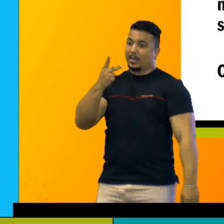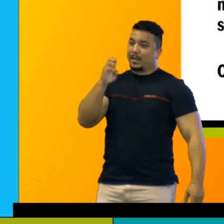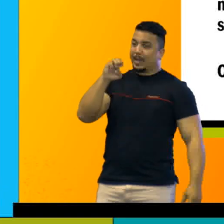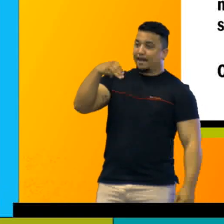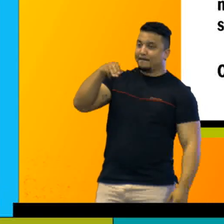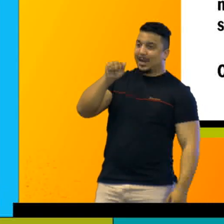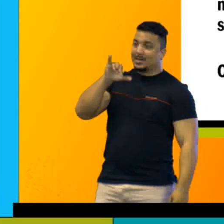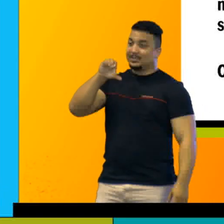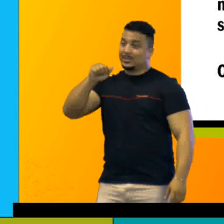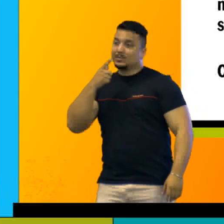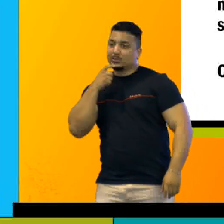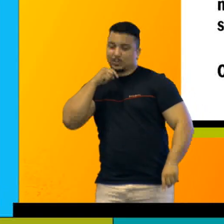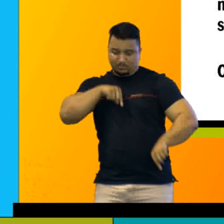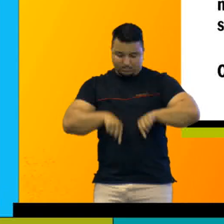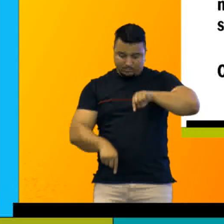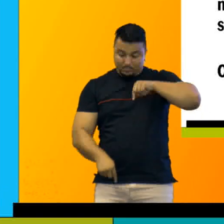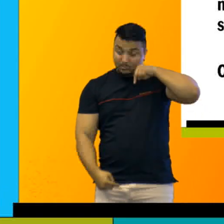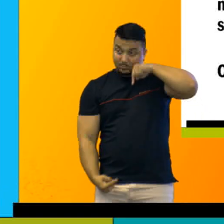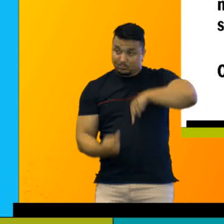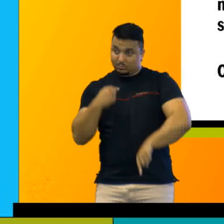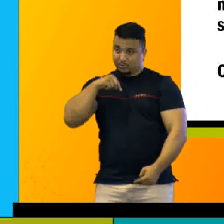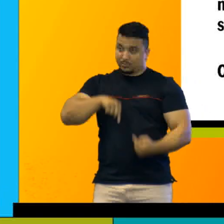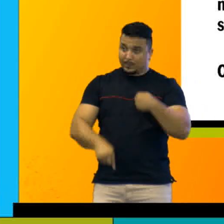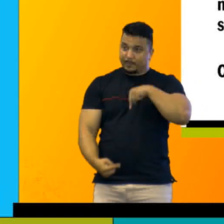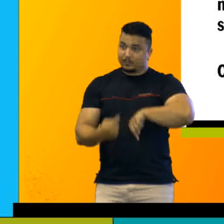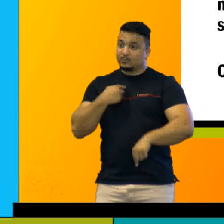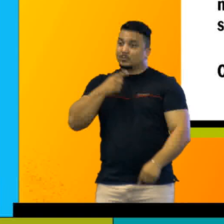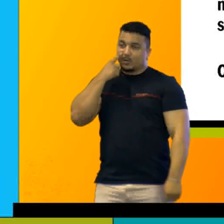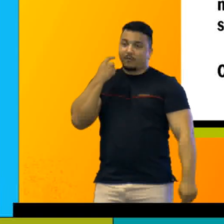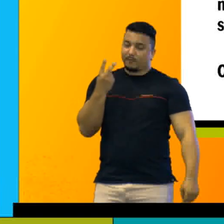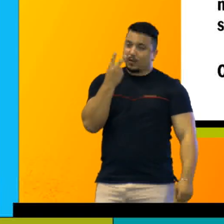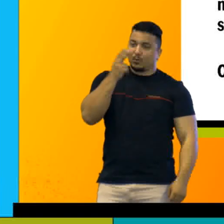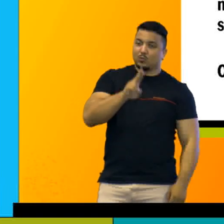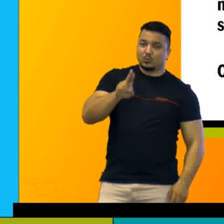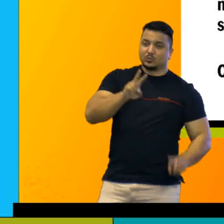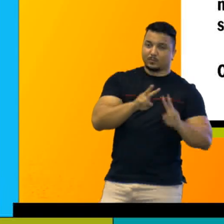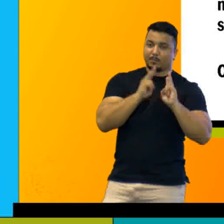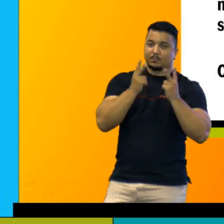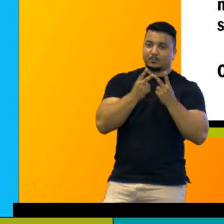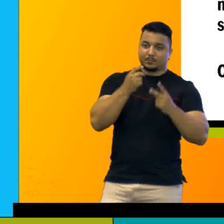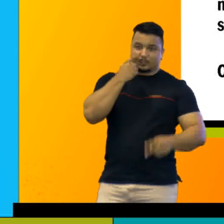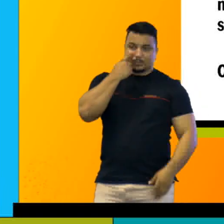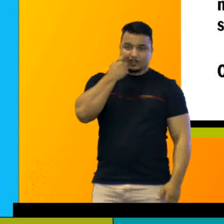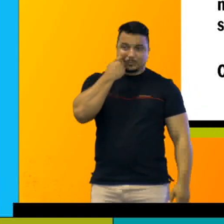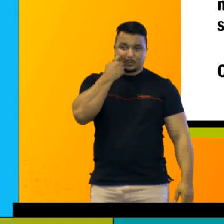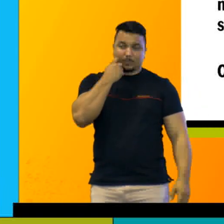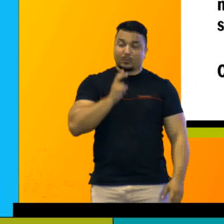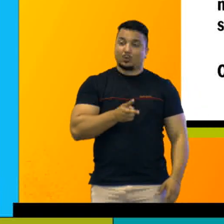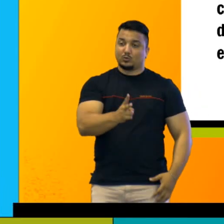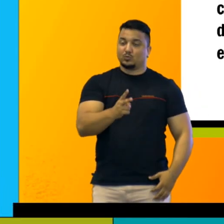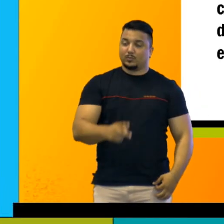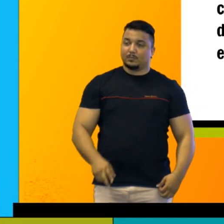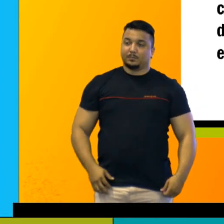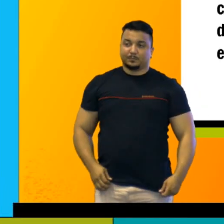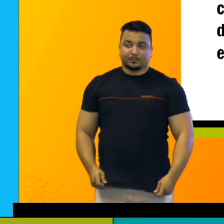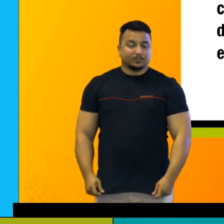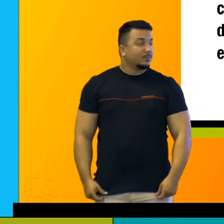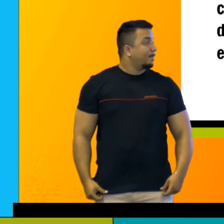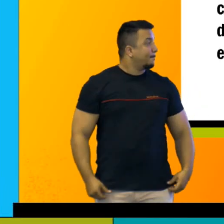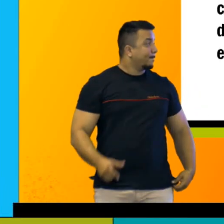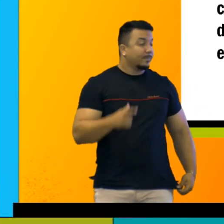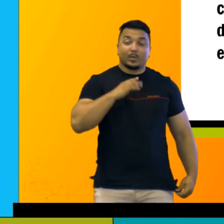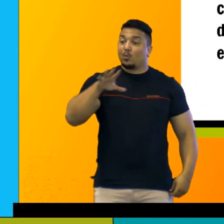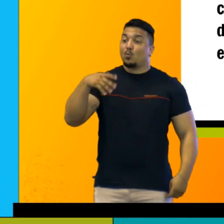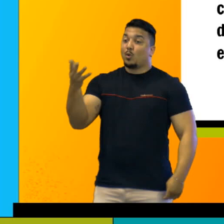tá? Ele não falou nada, então vou usar esse valor mesmo em ml. Aí vamos lá. Continuando, ó. Qual